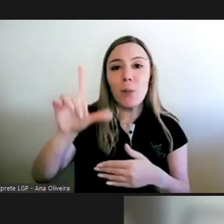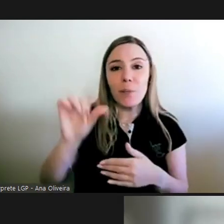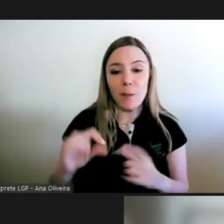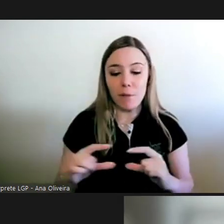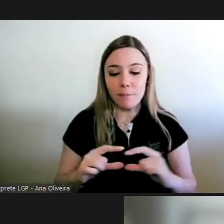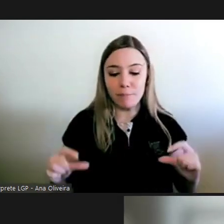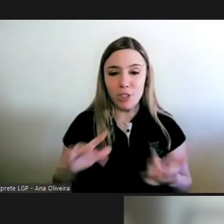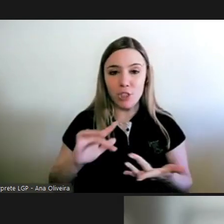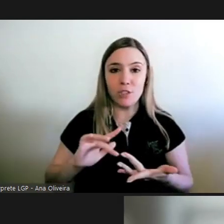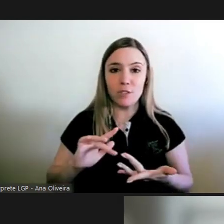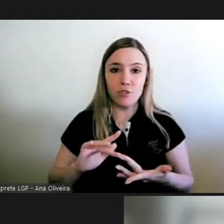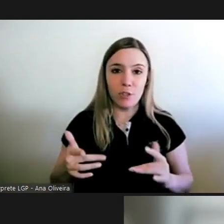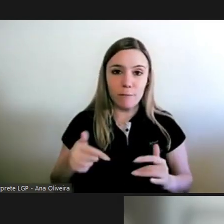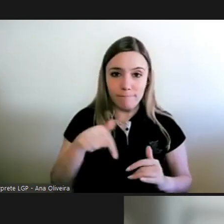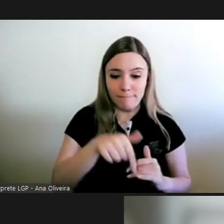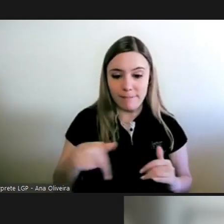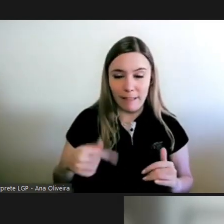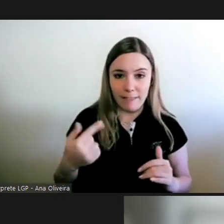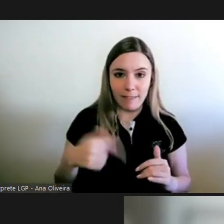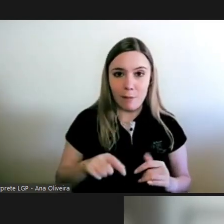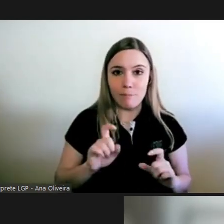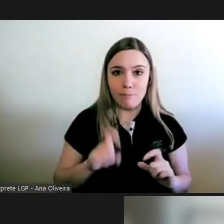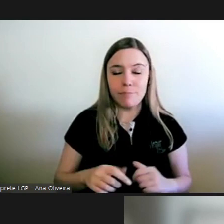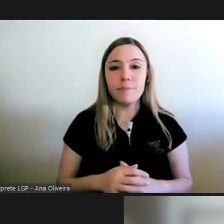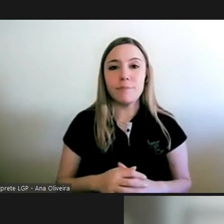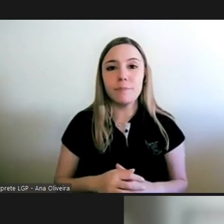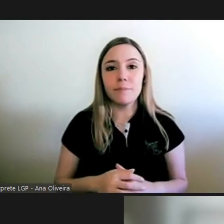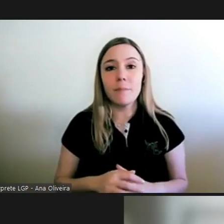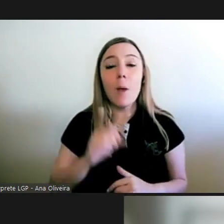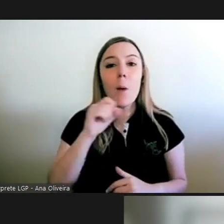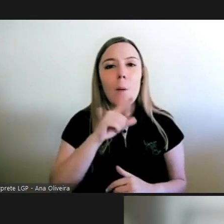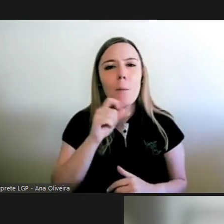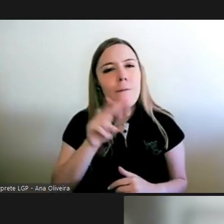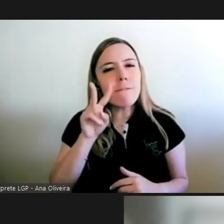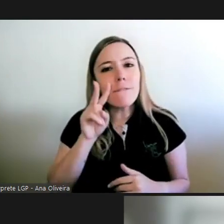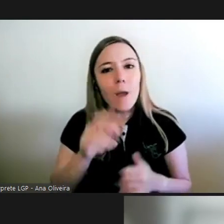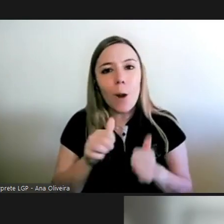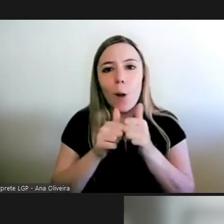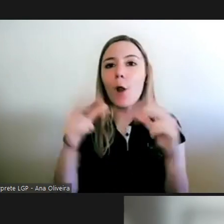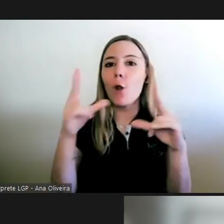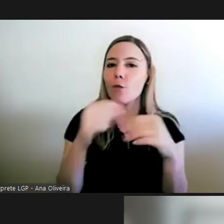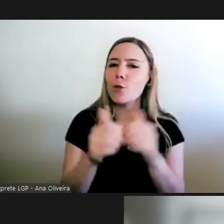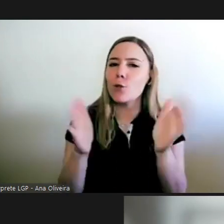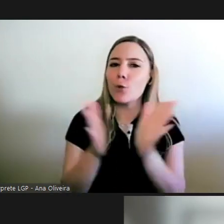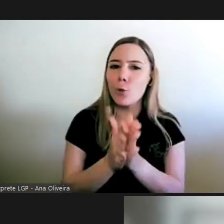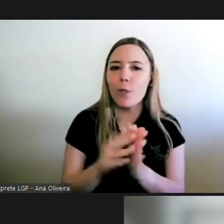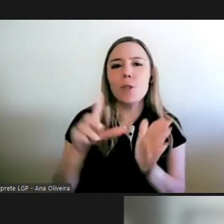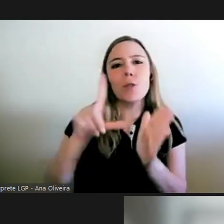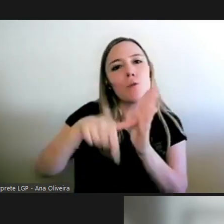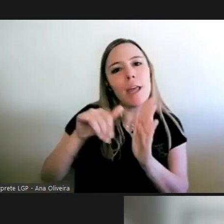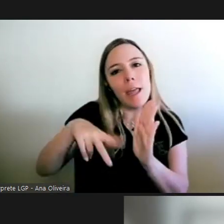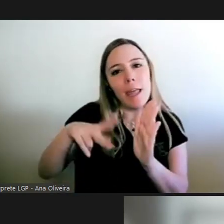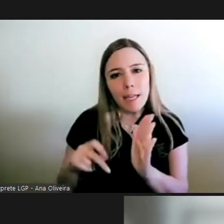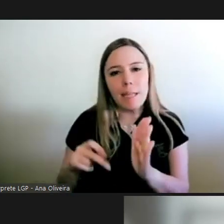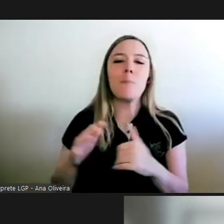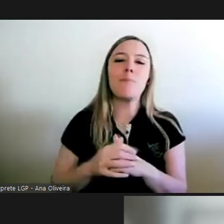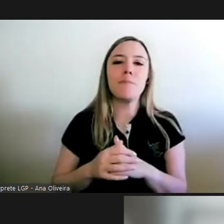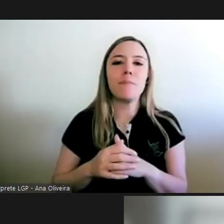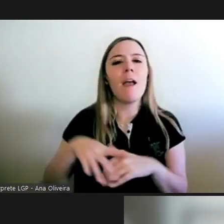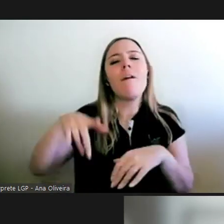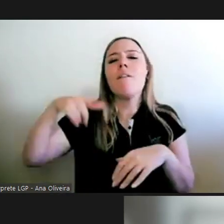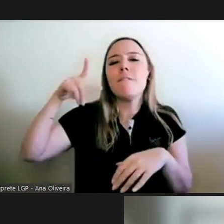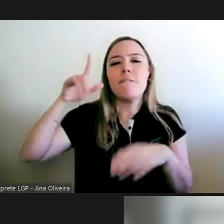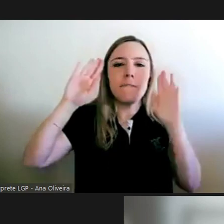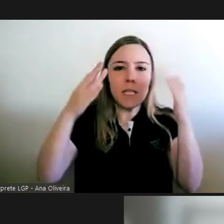chat. Pode consultar e acompanhar todas as novidades e iniciativas do INA nas redes sociais, Facebook,